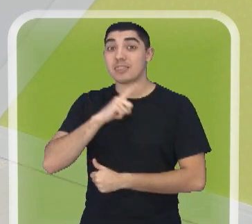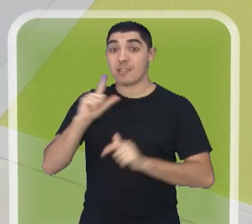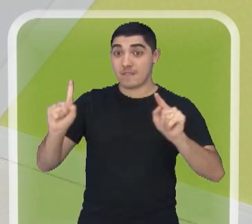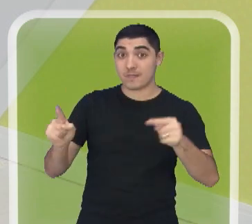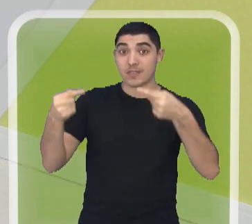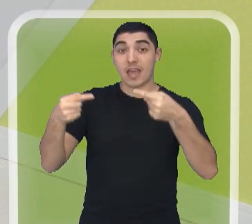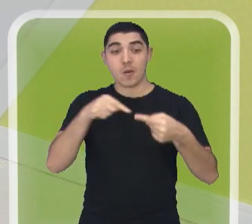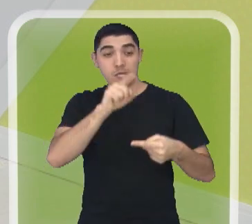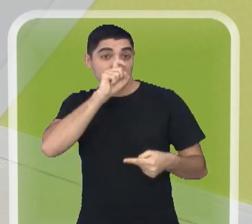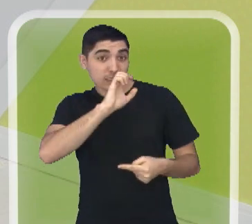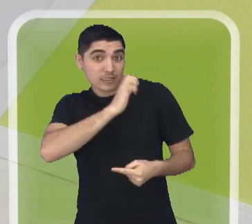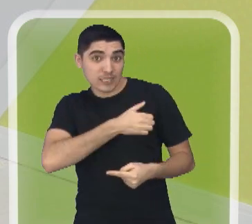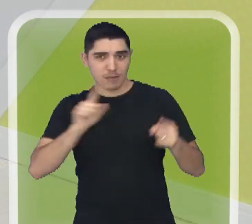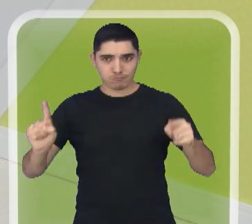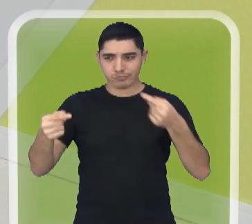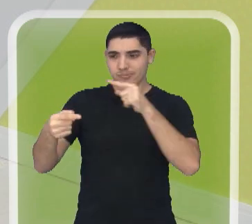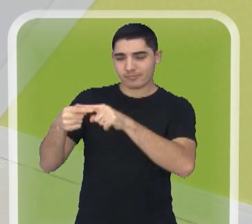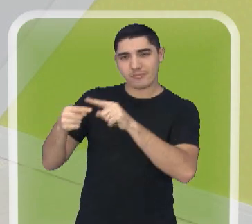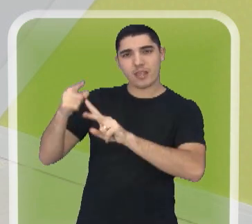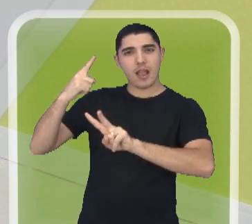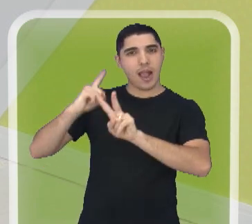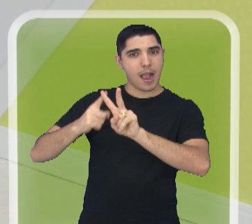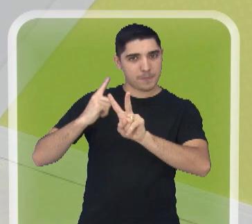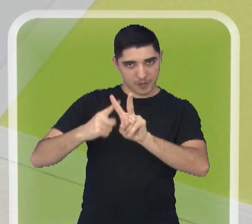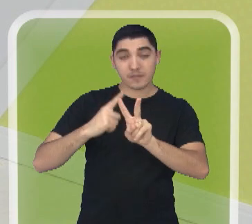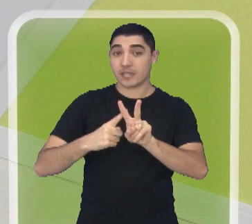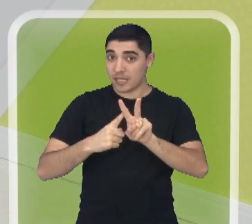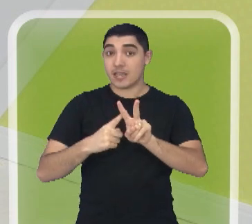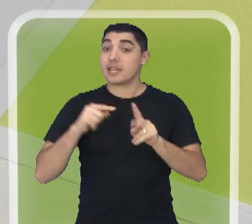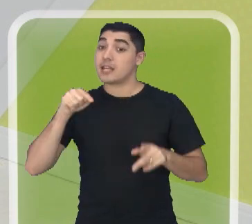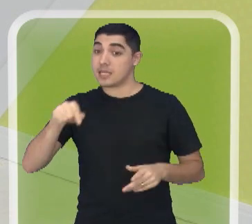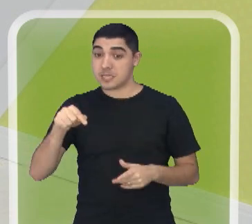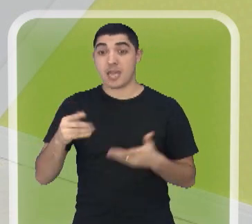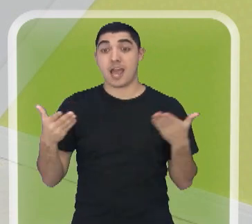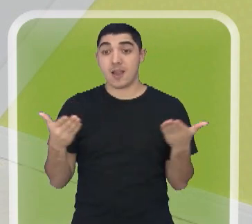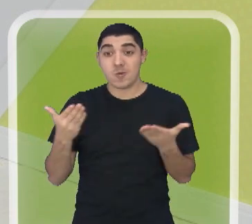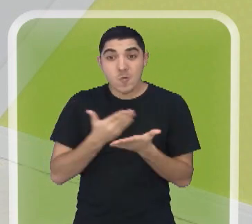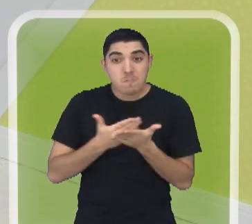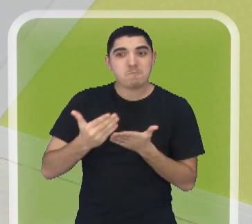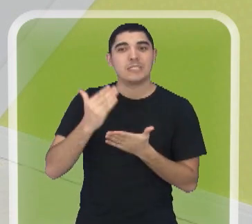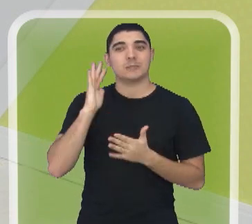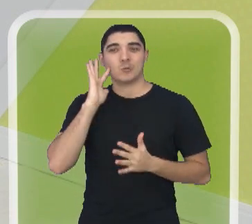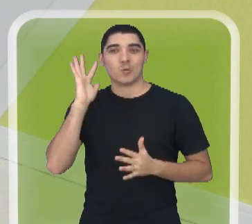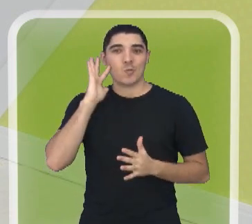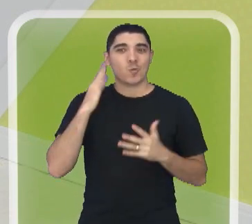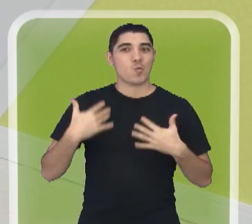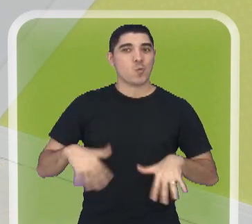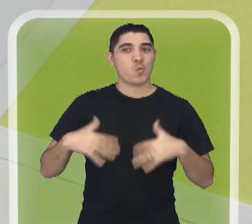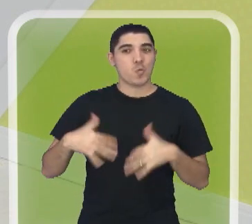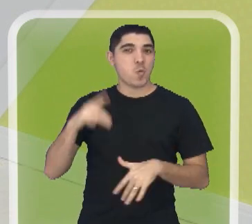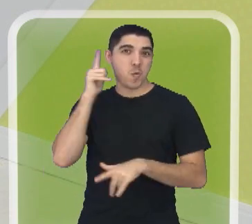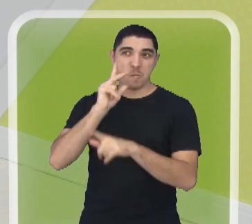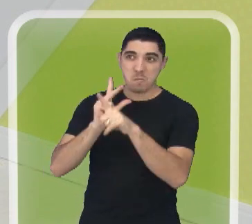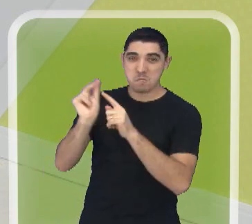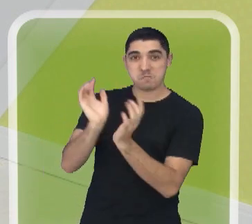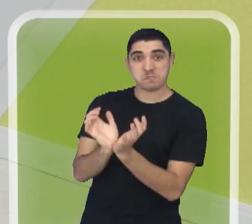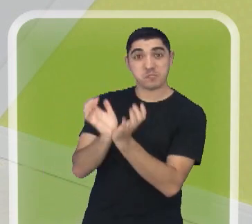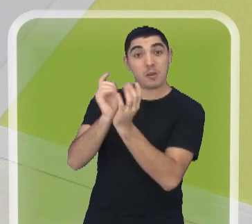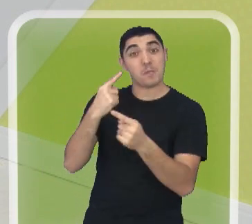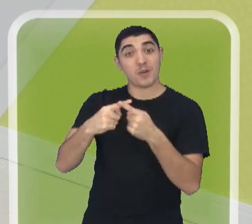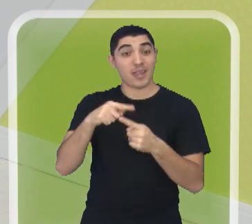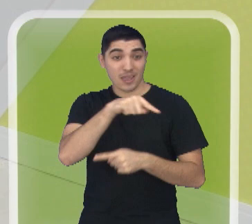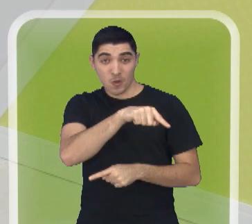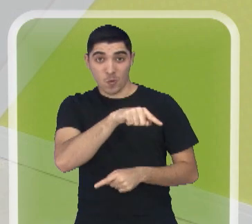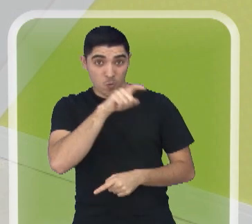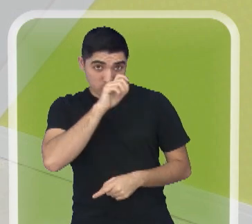decide o título da Série A3 contra o Capivariano, algo que começou a ser sonhado pelo torcedor, principalmente depois que o clube virou